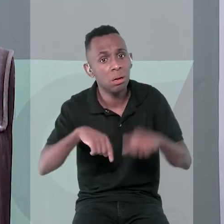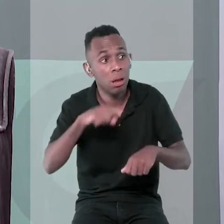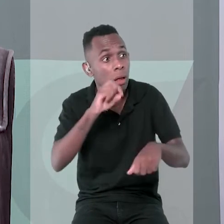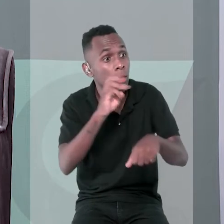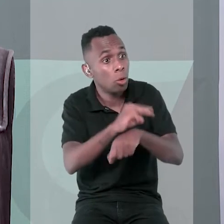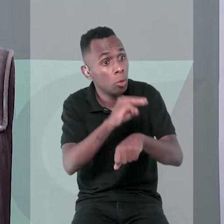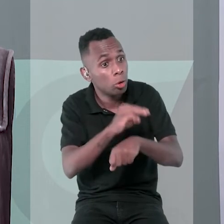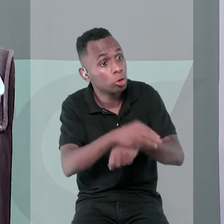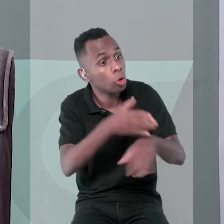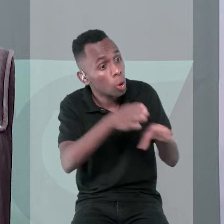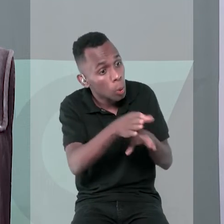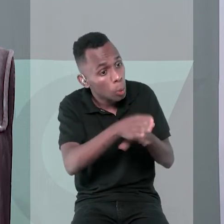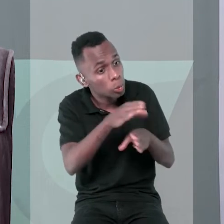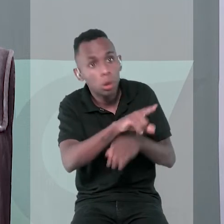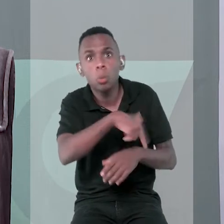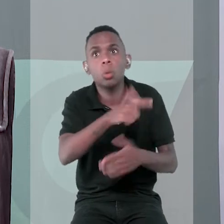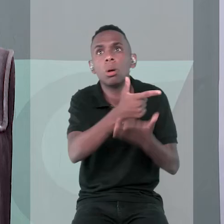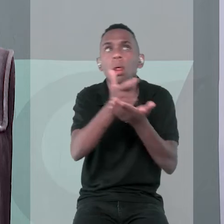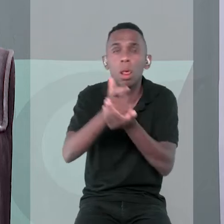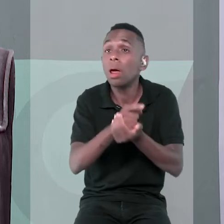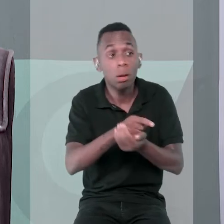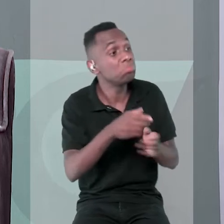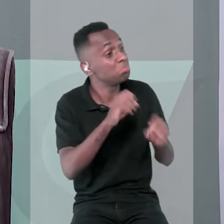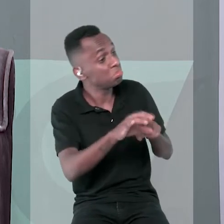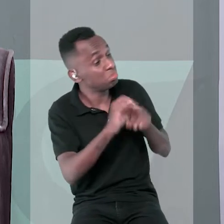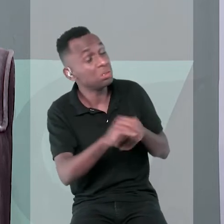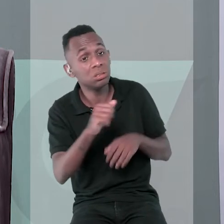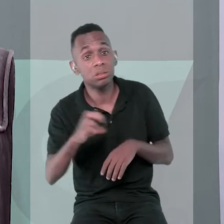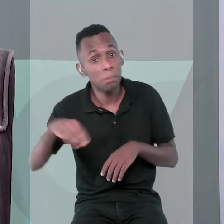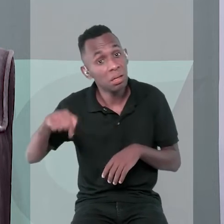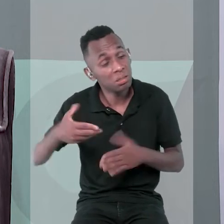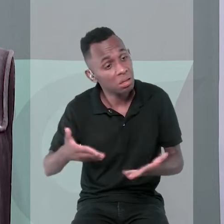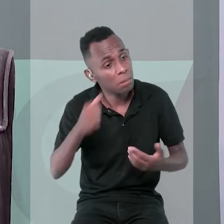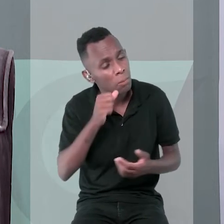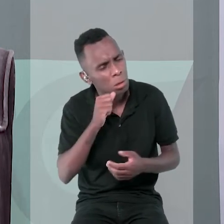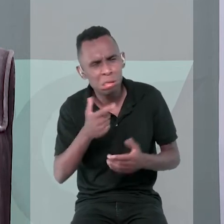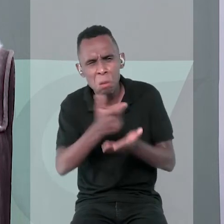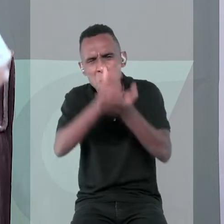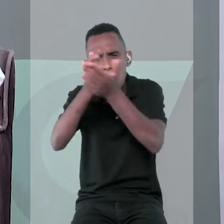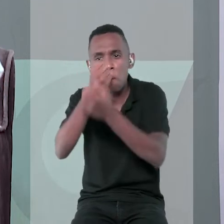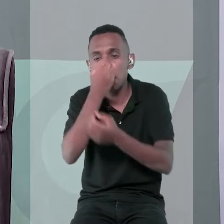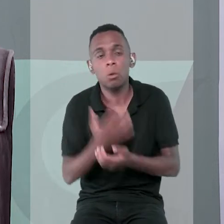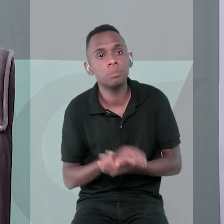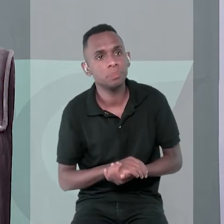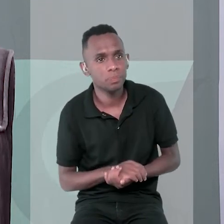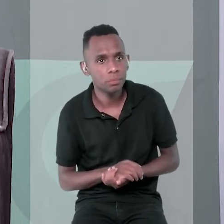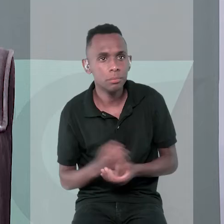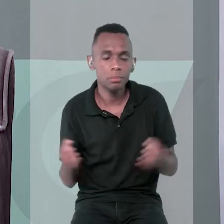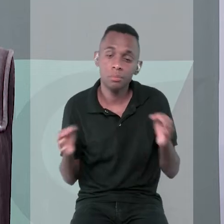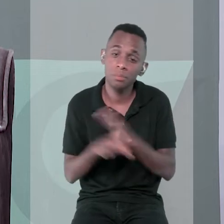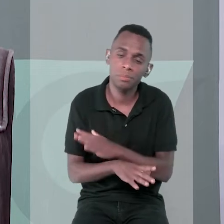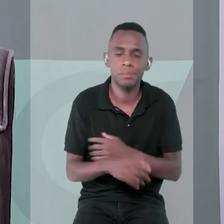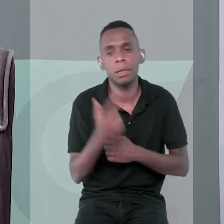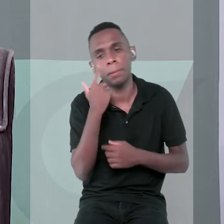monitora, instrutora dos outros que não sabiam tirar, porque ninguém sabia tirar. Ela tirava bem demais. Aí tá, aí pronto.